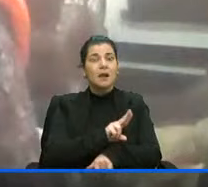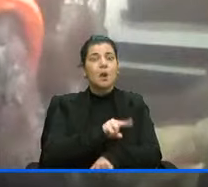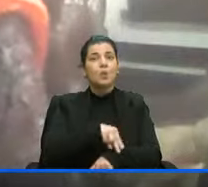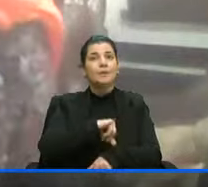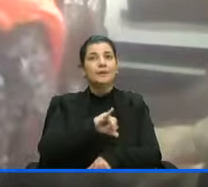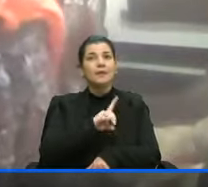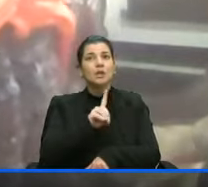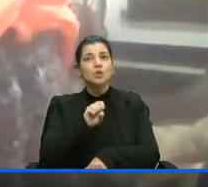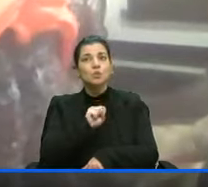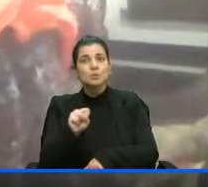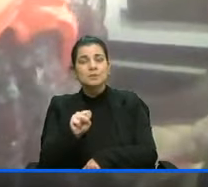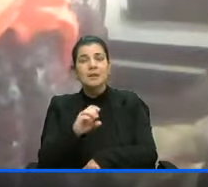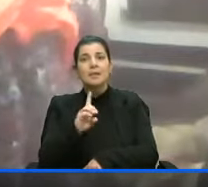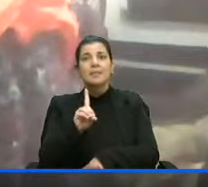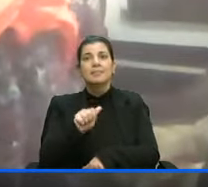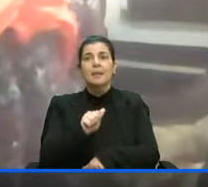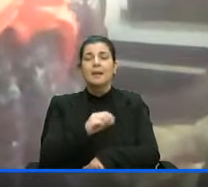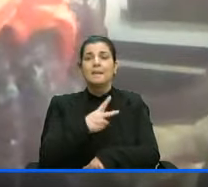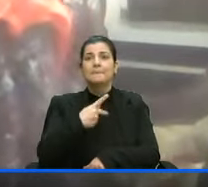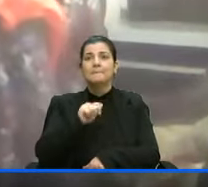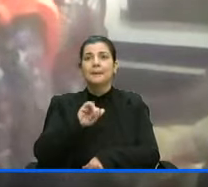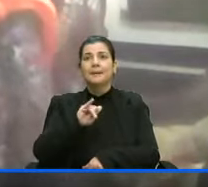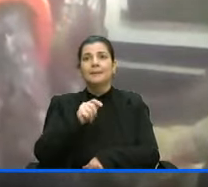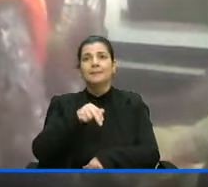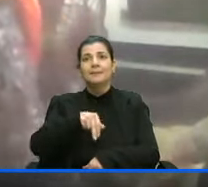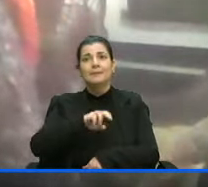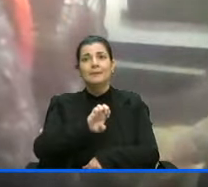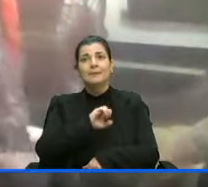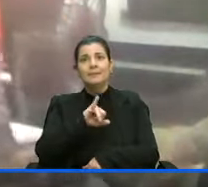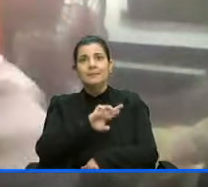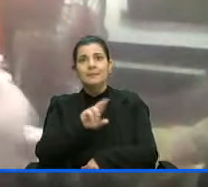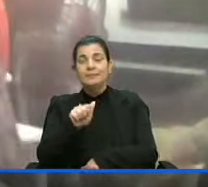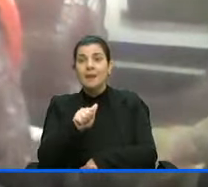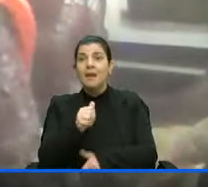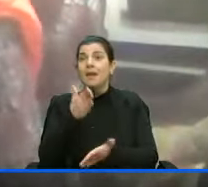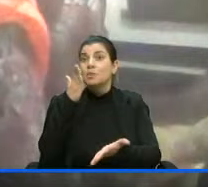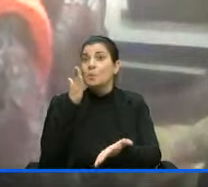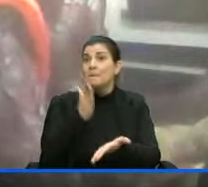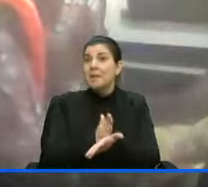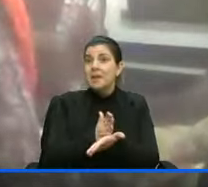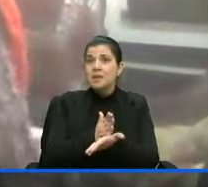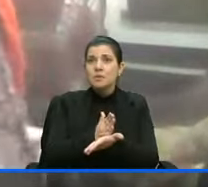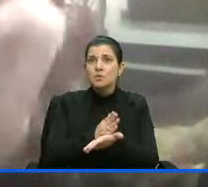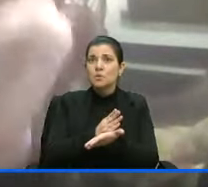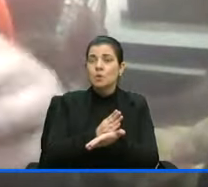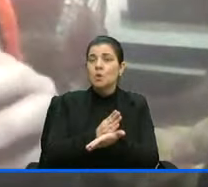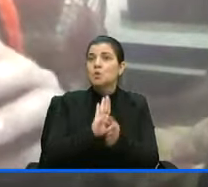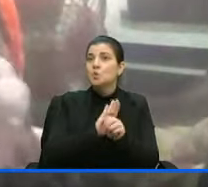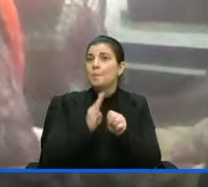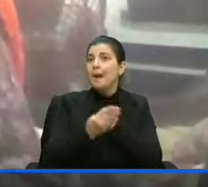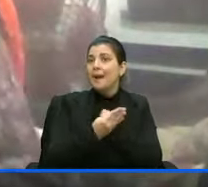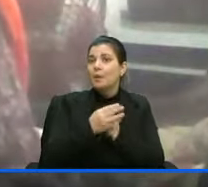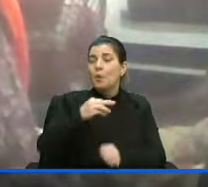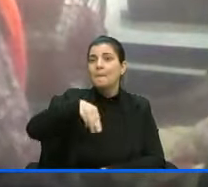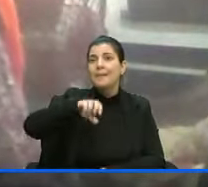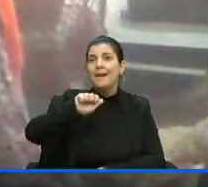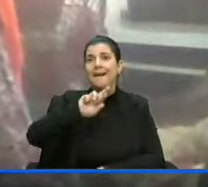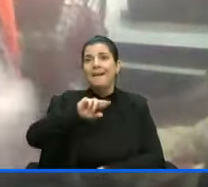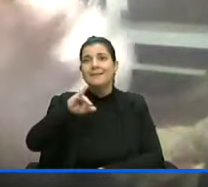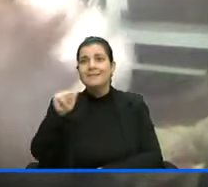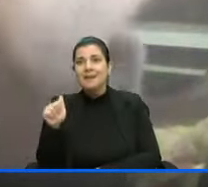Paineira, doutora Aline, ela é no meio da Maria da Conceição, é um lugar que precisa muito, tu anda na